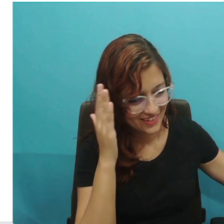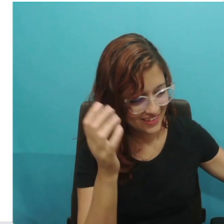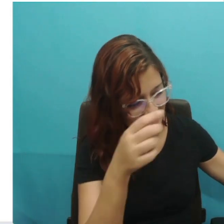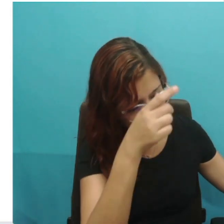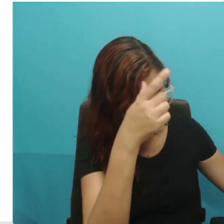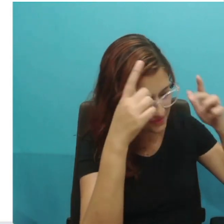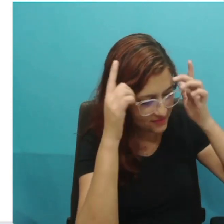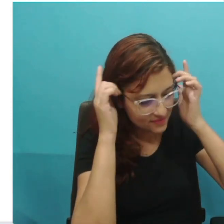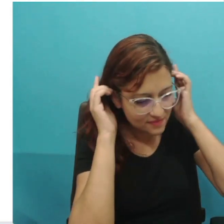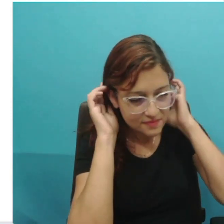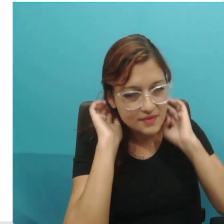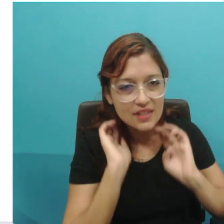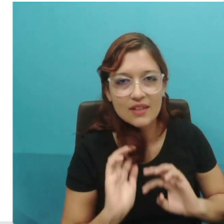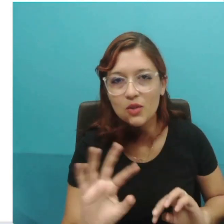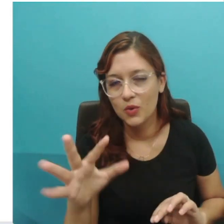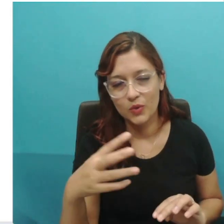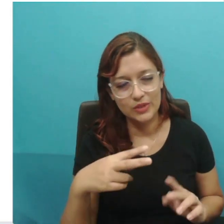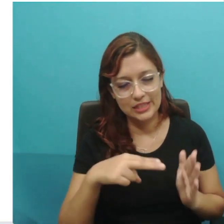Ai, ai, entendeu?